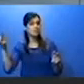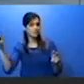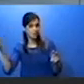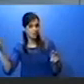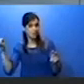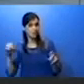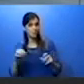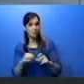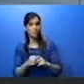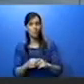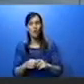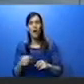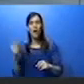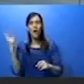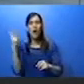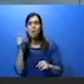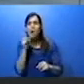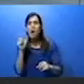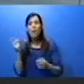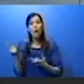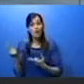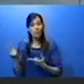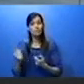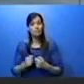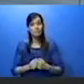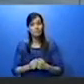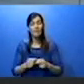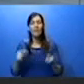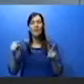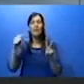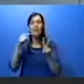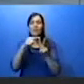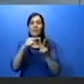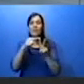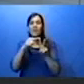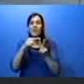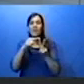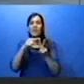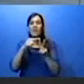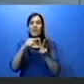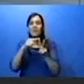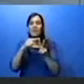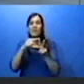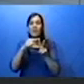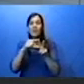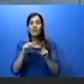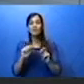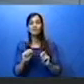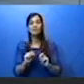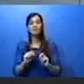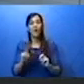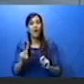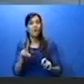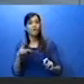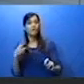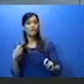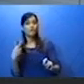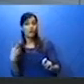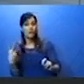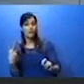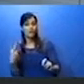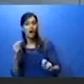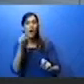a radiciação é a operação inversa da potenciação.